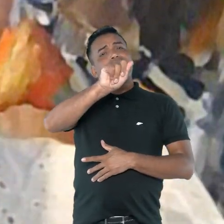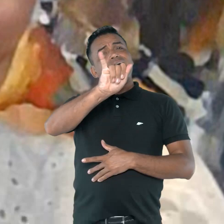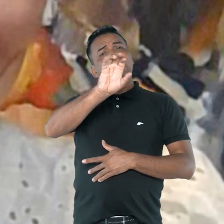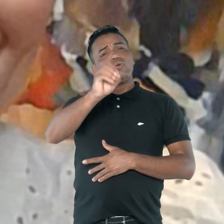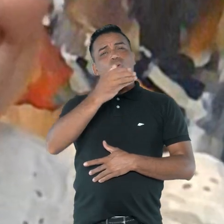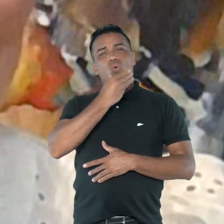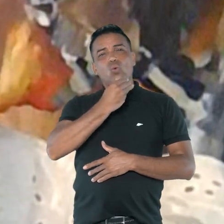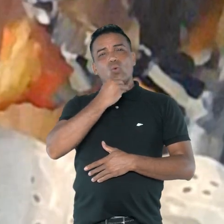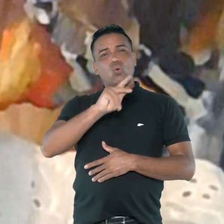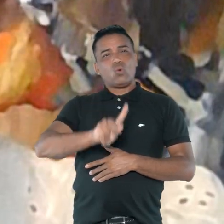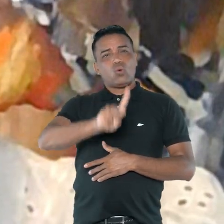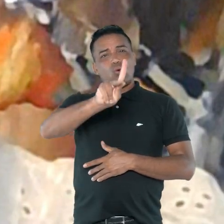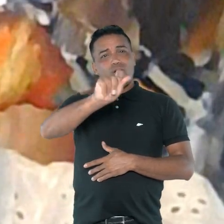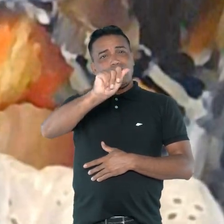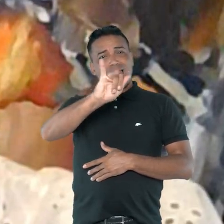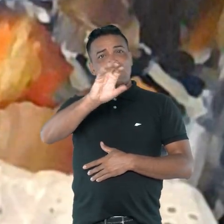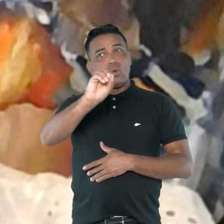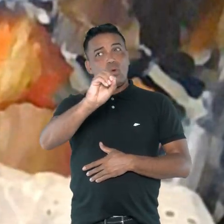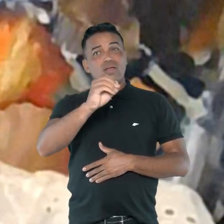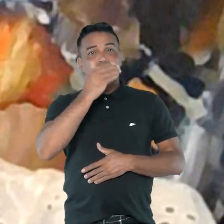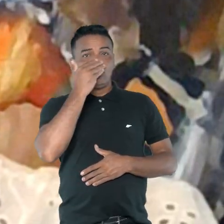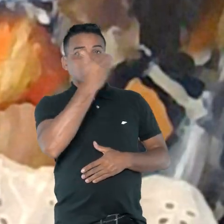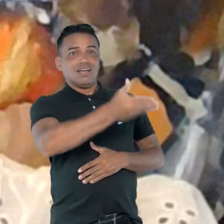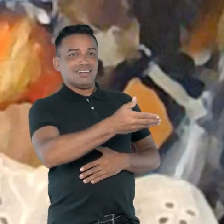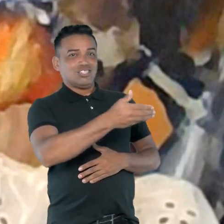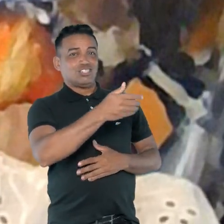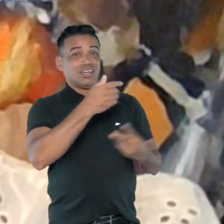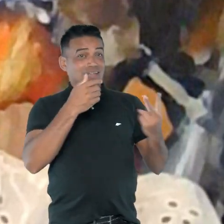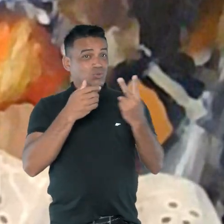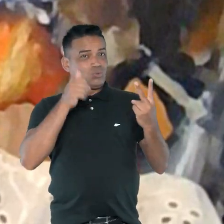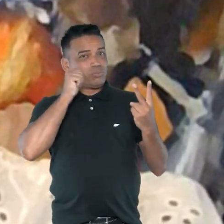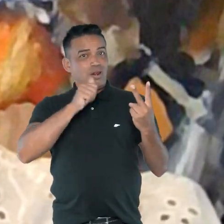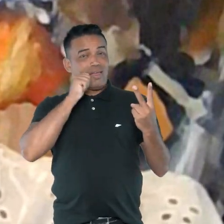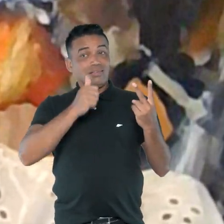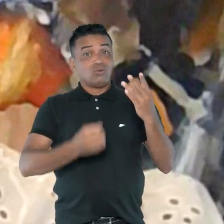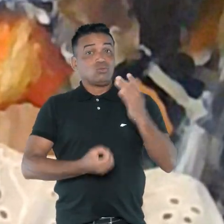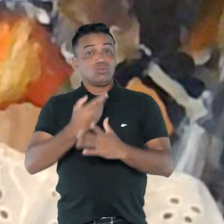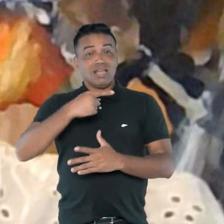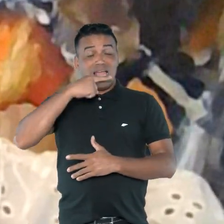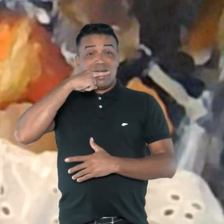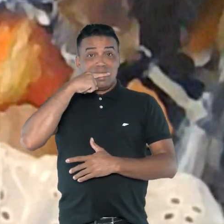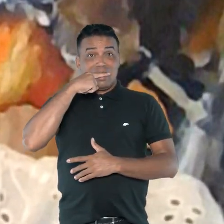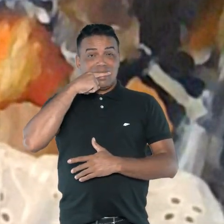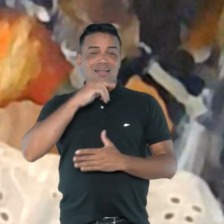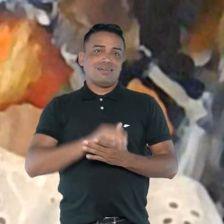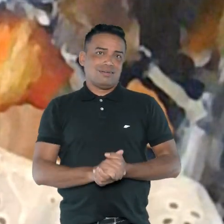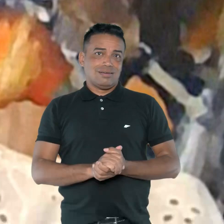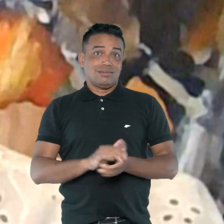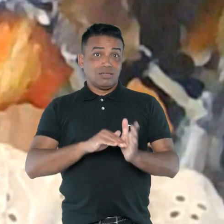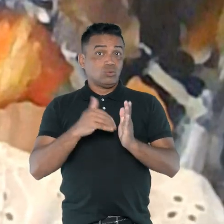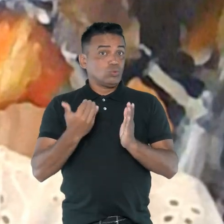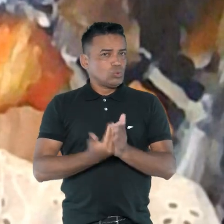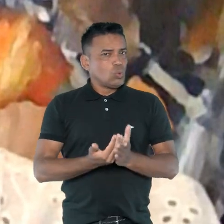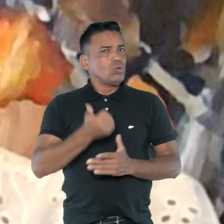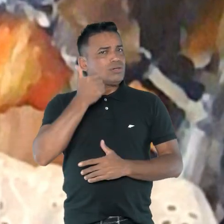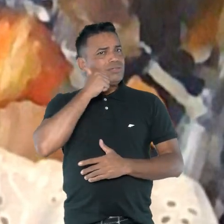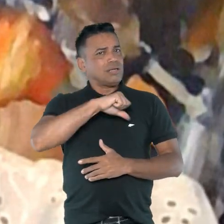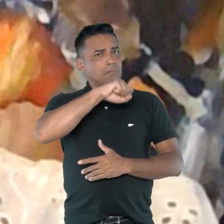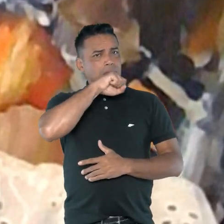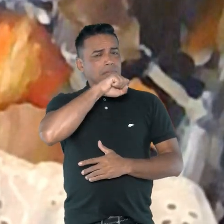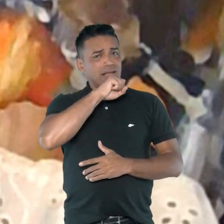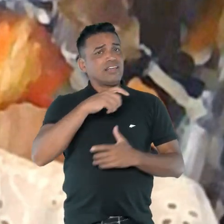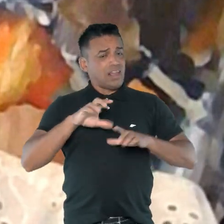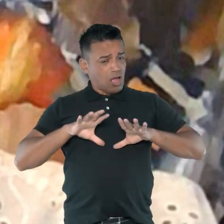acho que ele, diante das mulheres, justamente ele talvez gere um pouco até de inveja, porque toda mãe gostaria de ter uma atitude